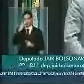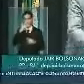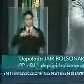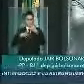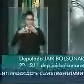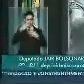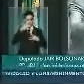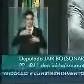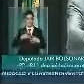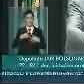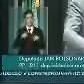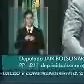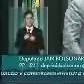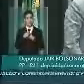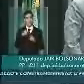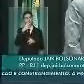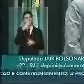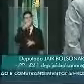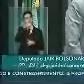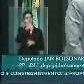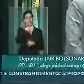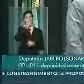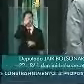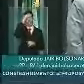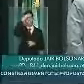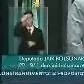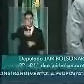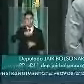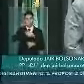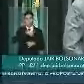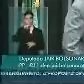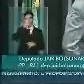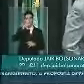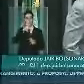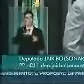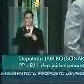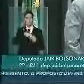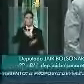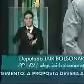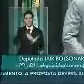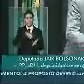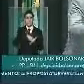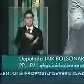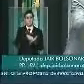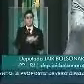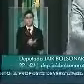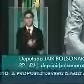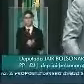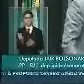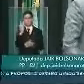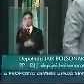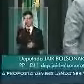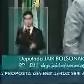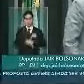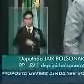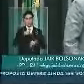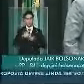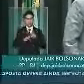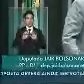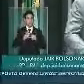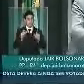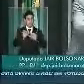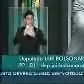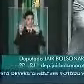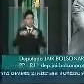coisa e acusou o regime militar de ter torturado e executado milhões de brasileiros. Eu queria só deixar claro aqui, para não ficar